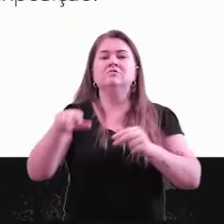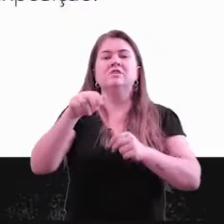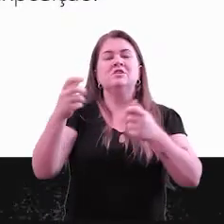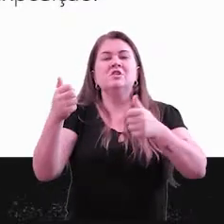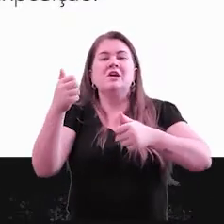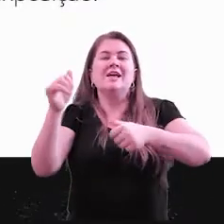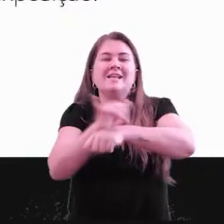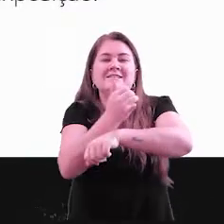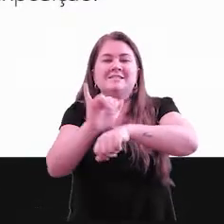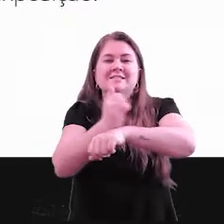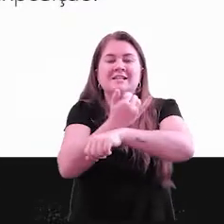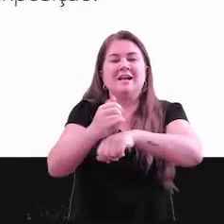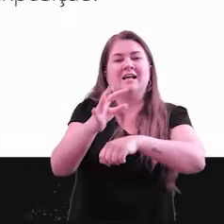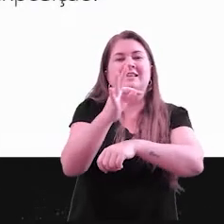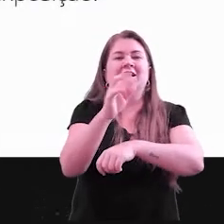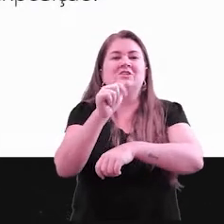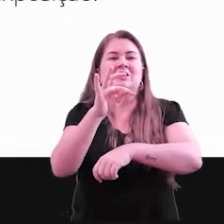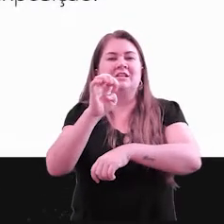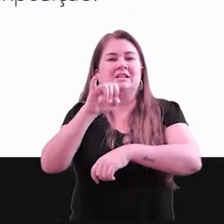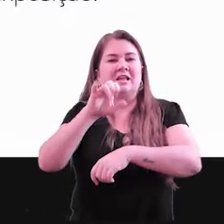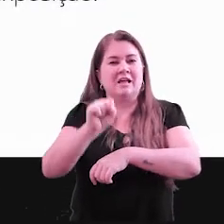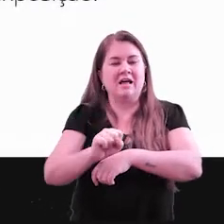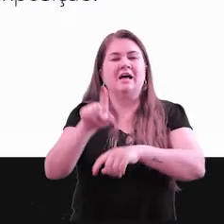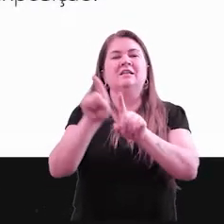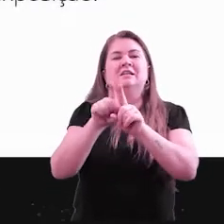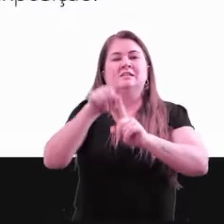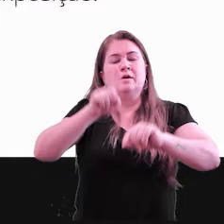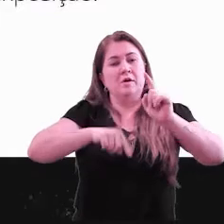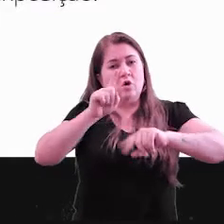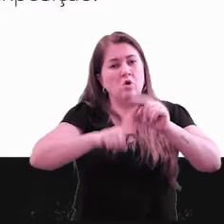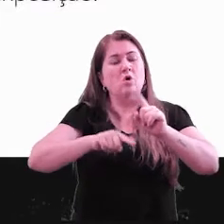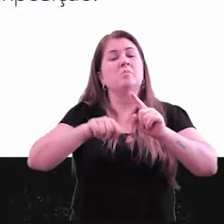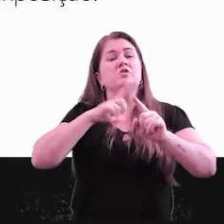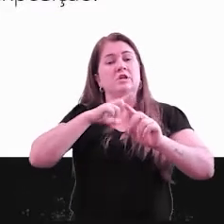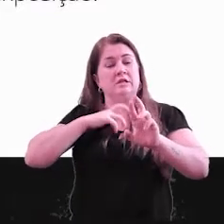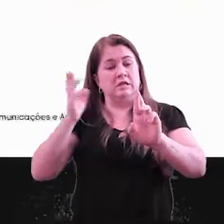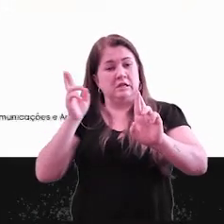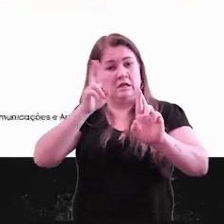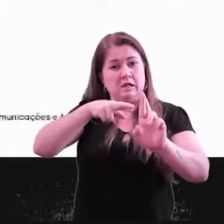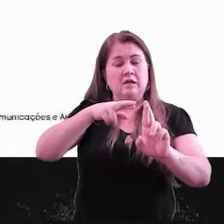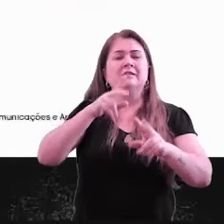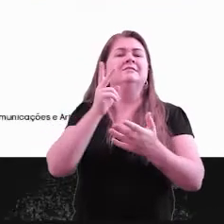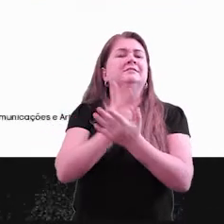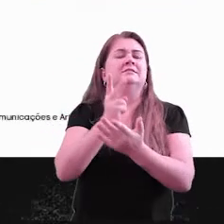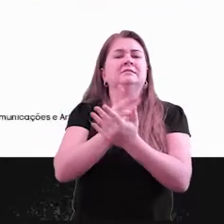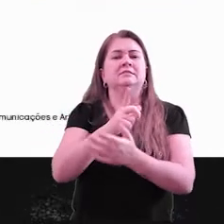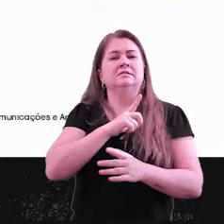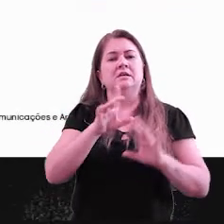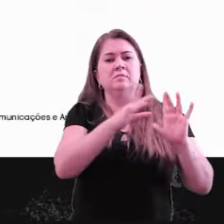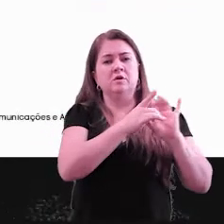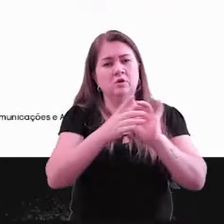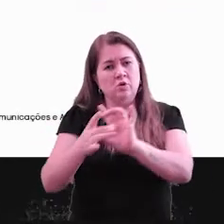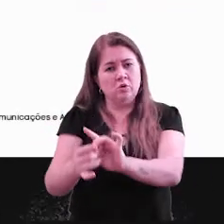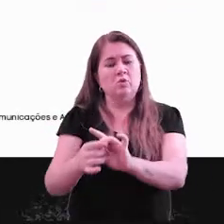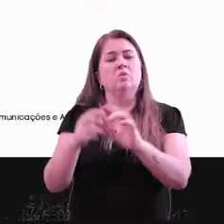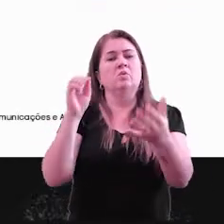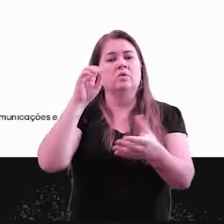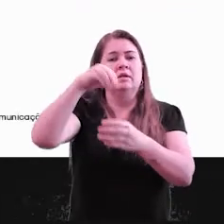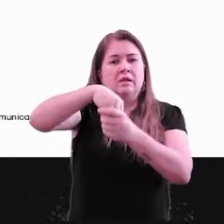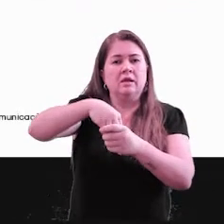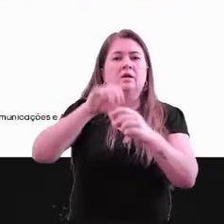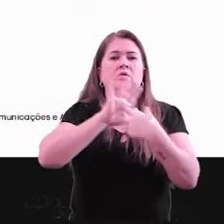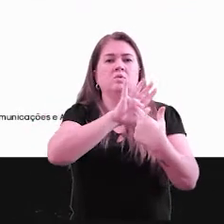objetos referenciais, sempre contextualizados na exposição. É muito importante considerar